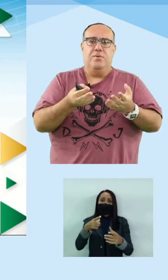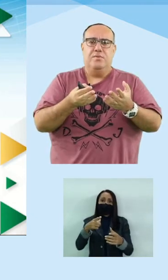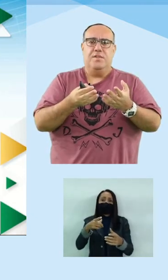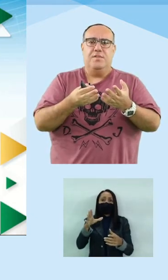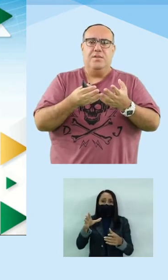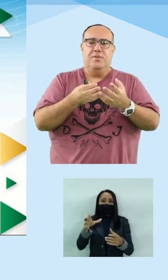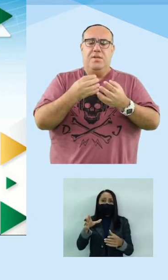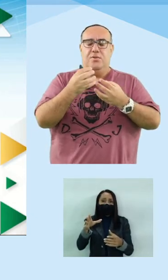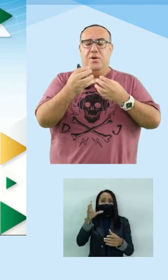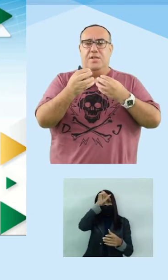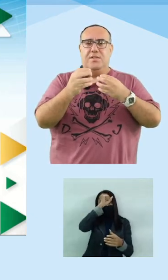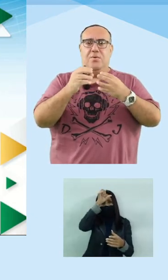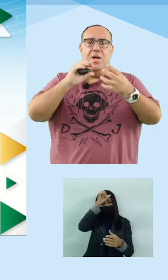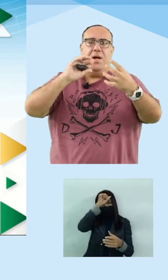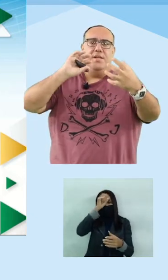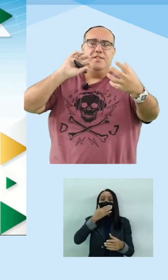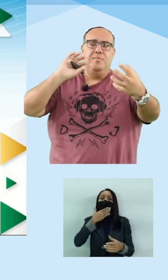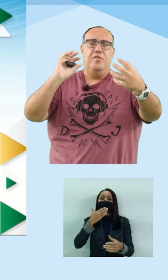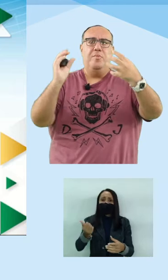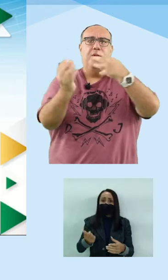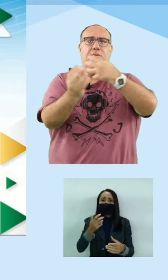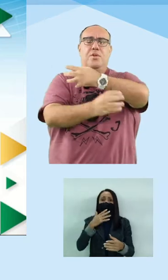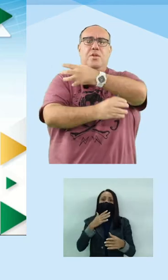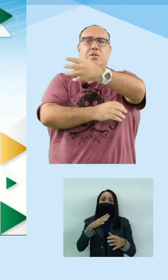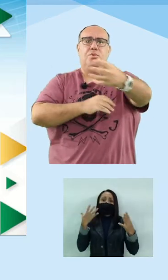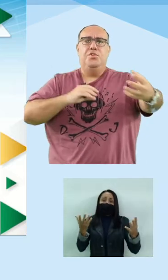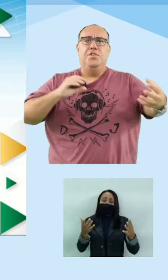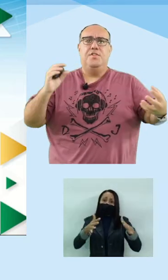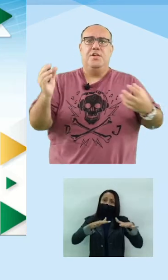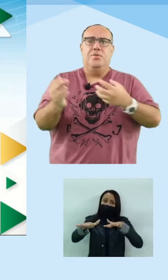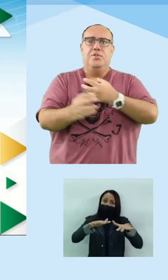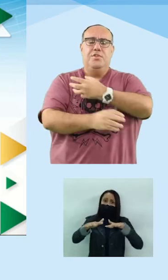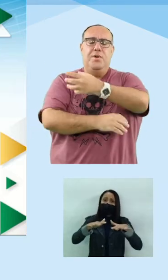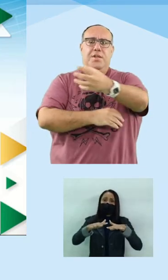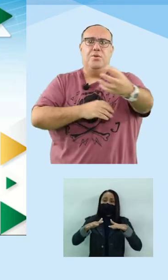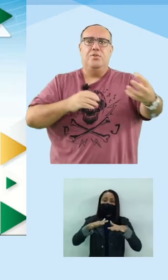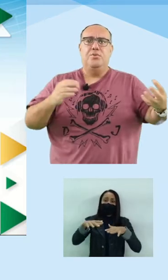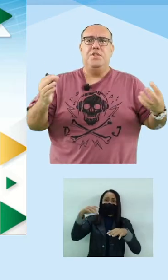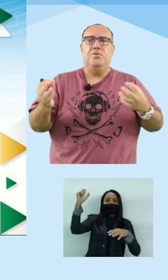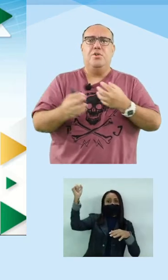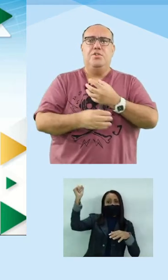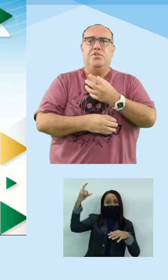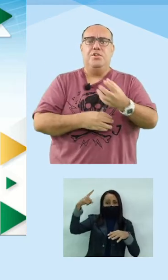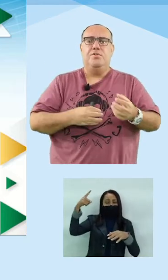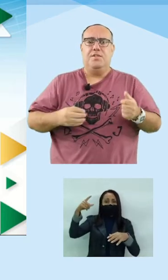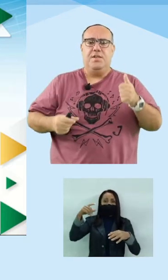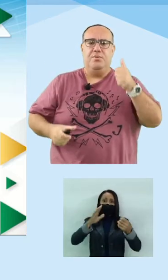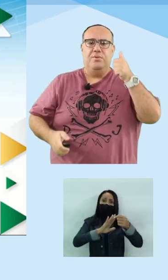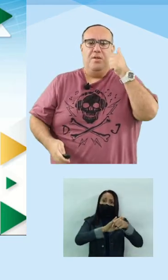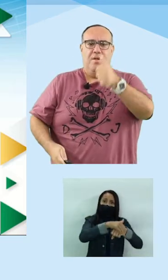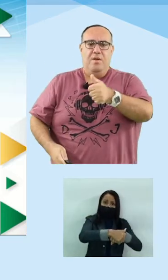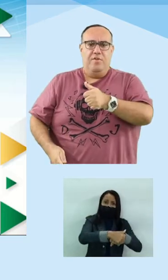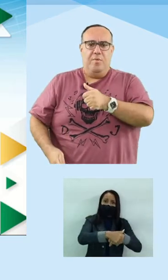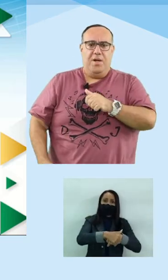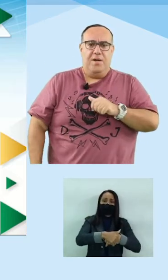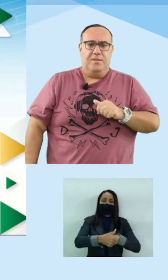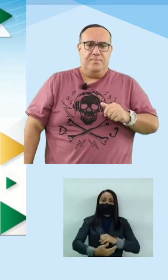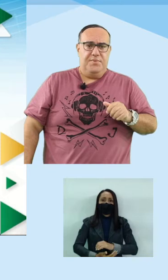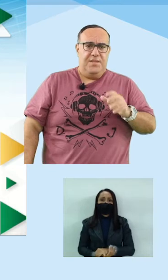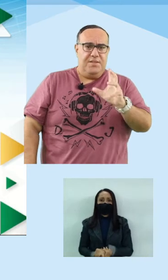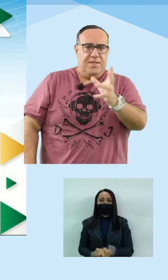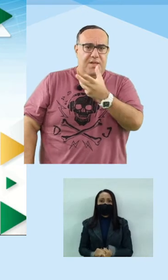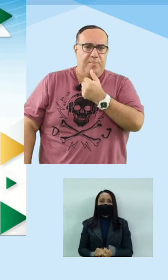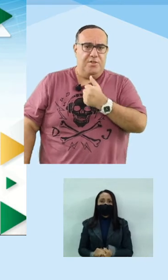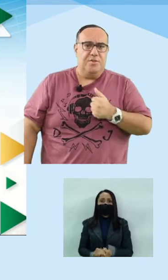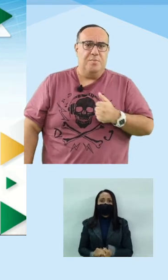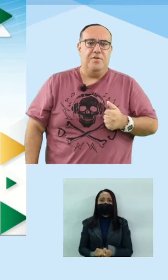maior, tá certo? Com relação a esse movimento dos dias, das noites, do equinócio e do solstício, tá certo? Vamos lá.